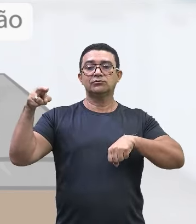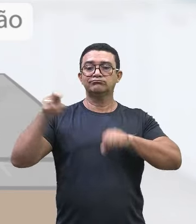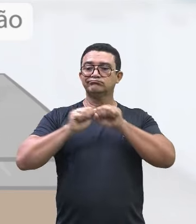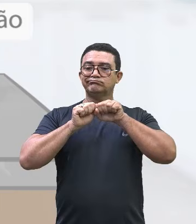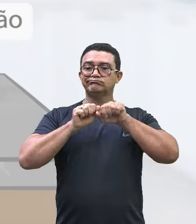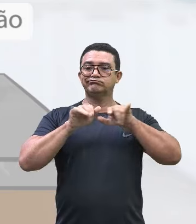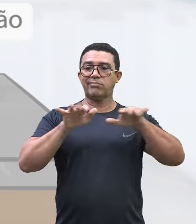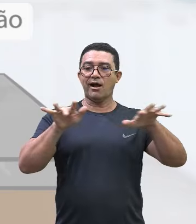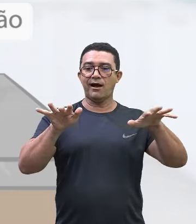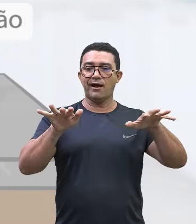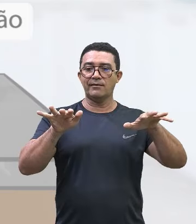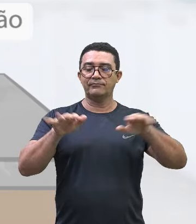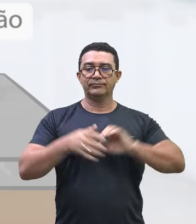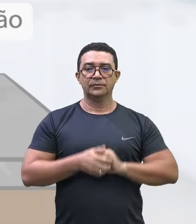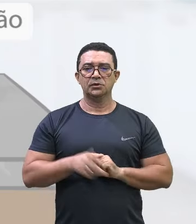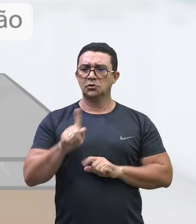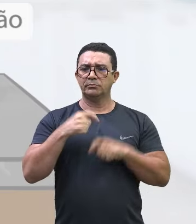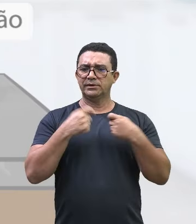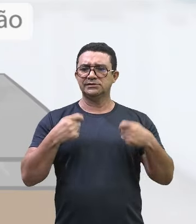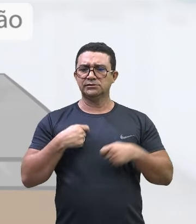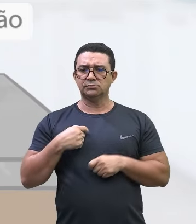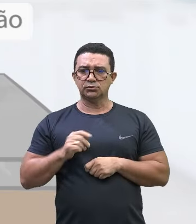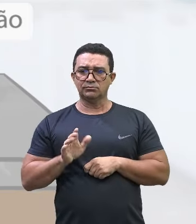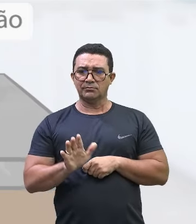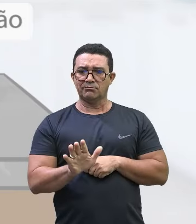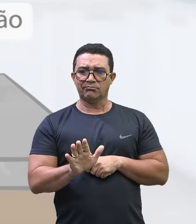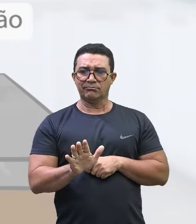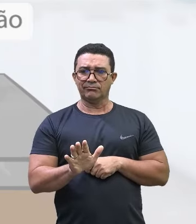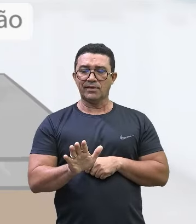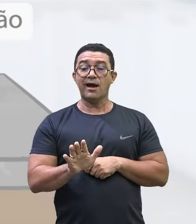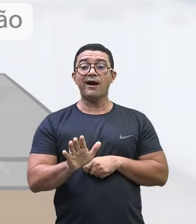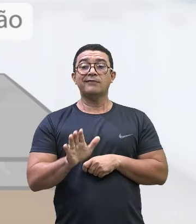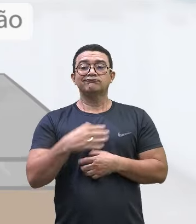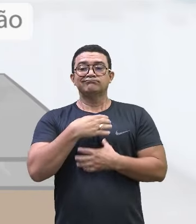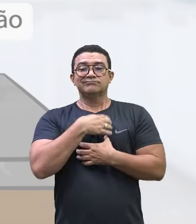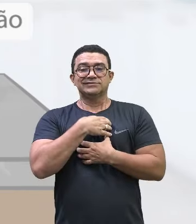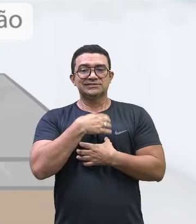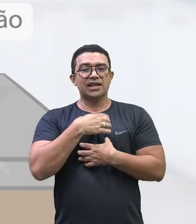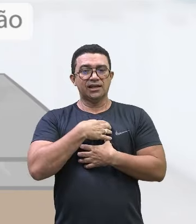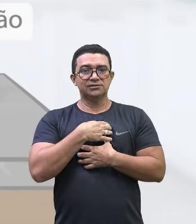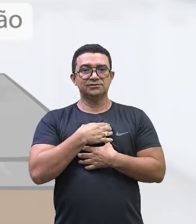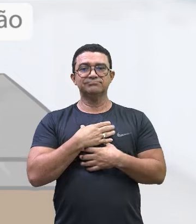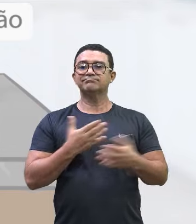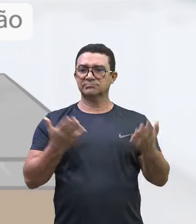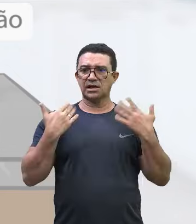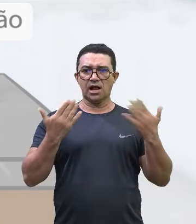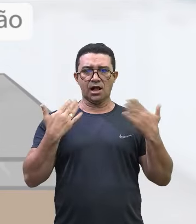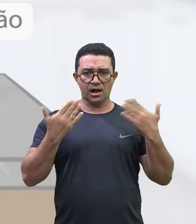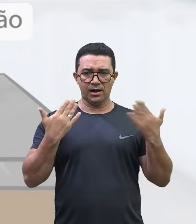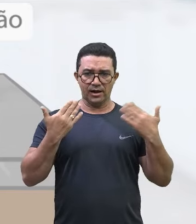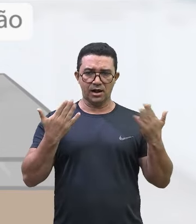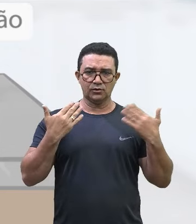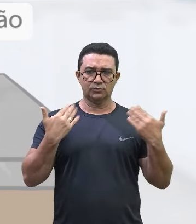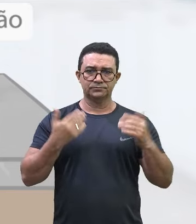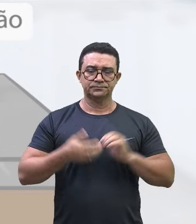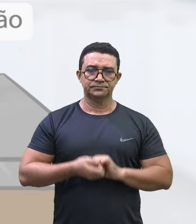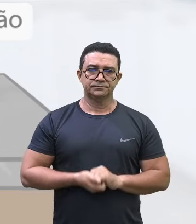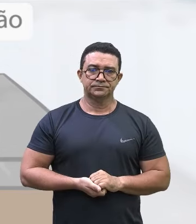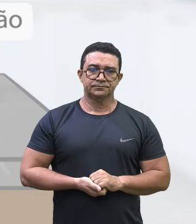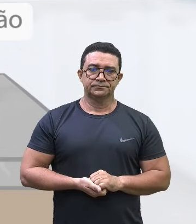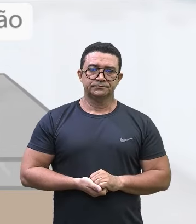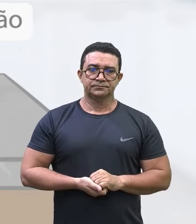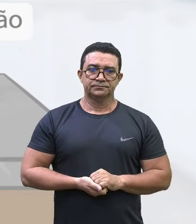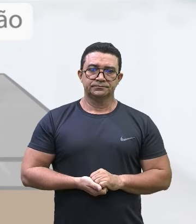que eu não preciso estar próximo. Se eu colocar minha mão aqui próximo, aqui do lado, o que nós teremos? Nós iremos sentir o